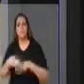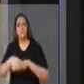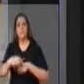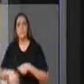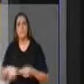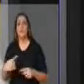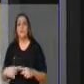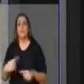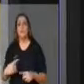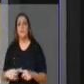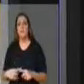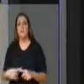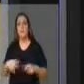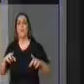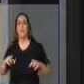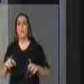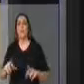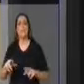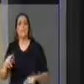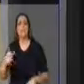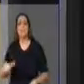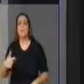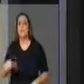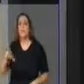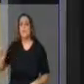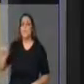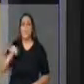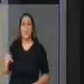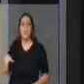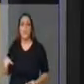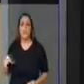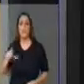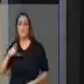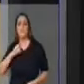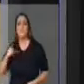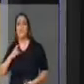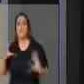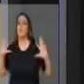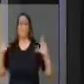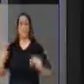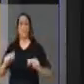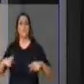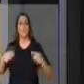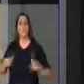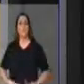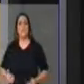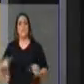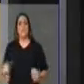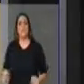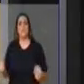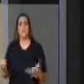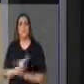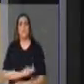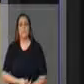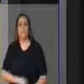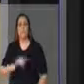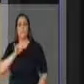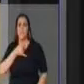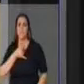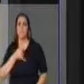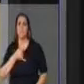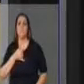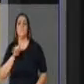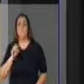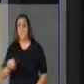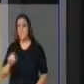o câncer não é partidário, o câncer é da humanidade. Infelizmente, a gente só se envolve quando acontece